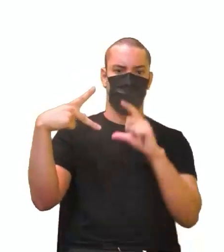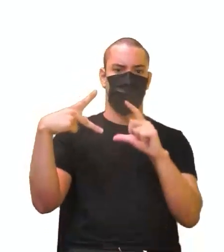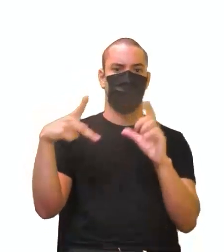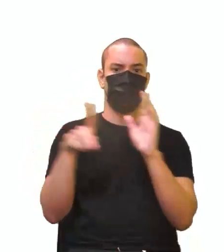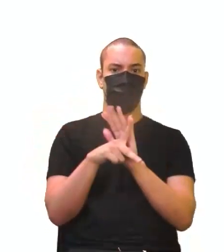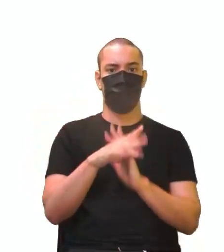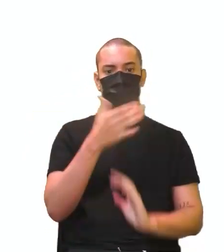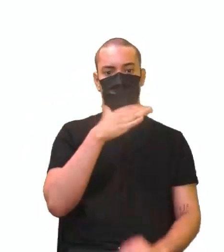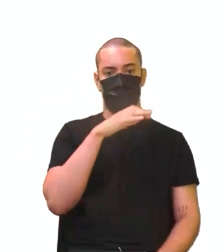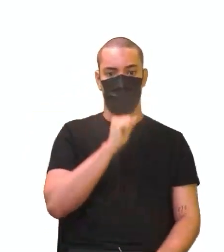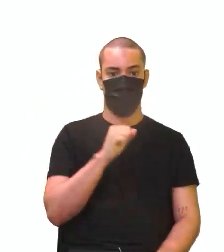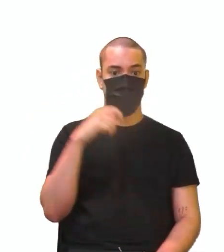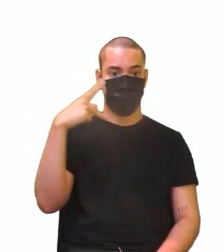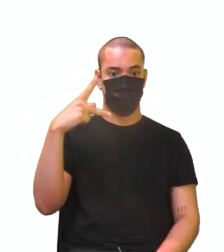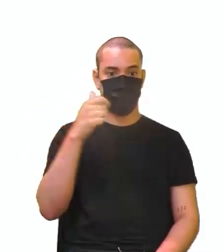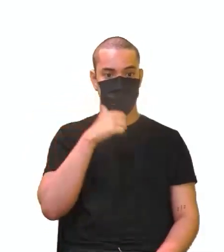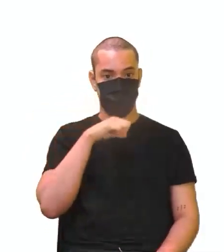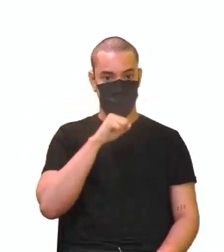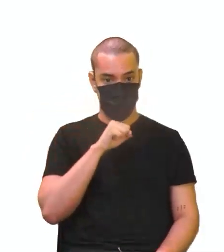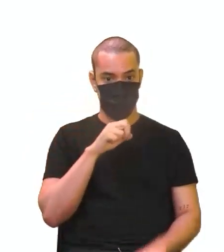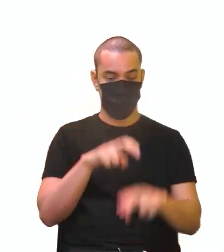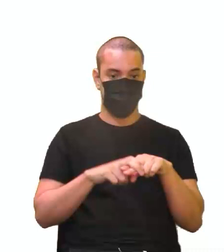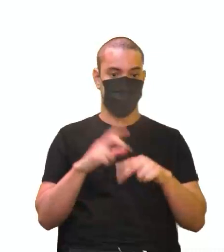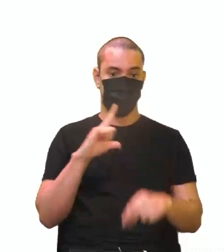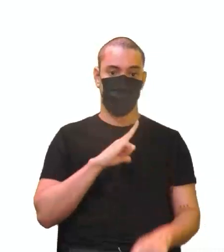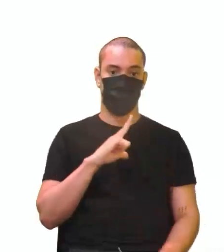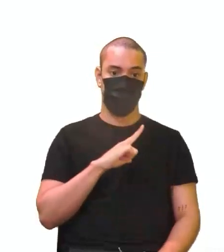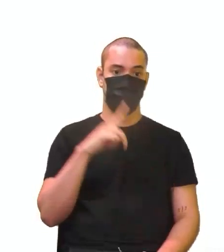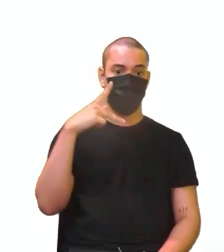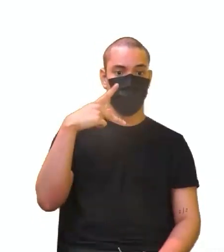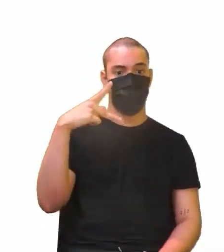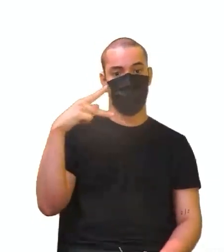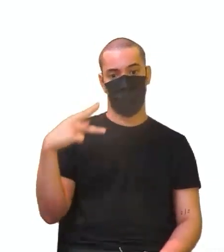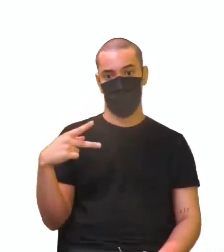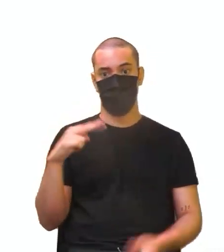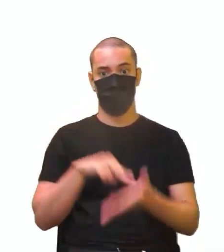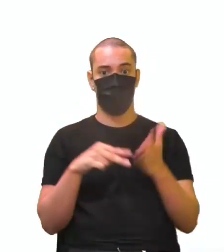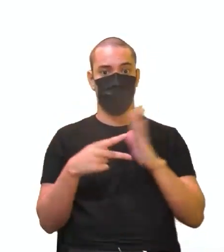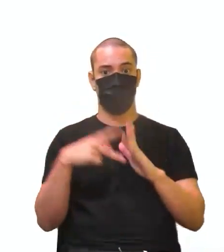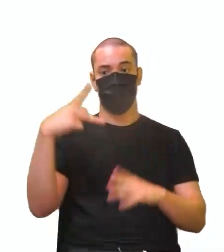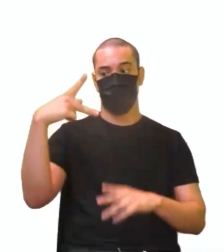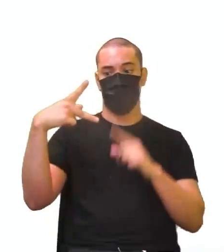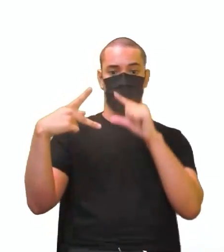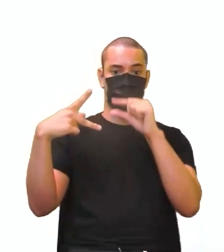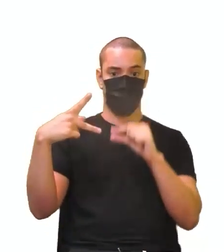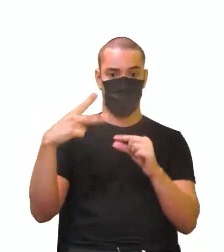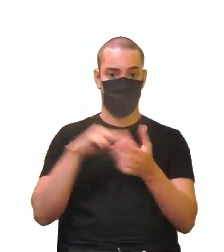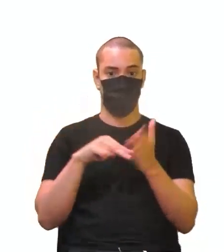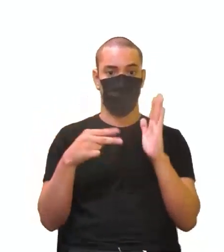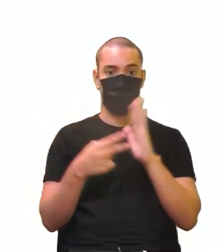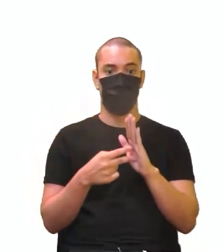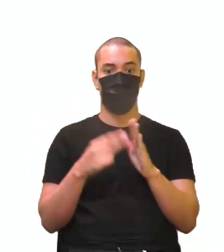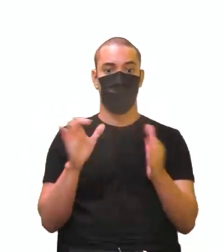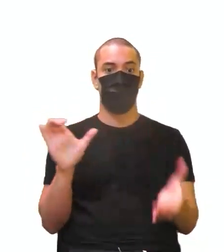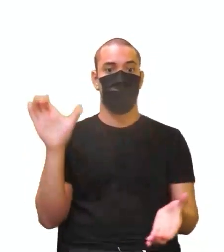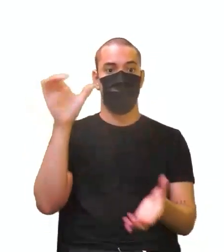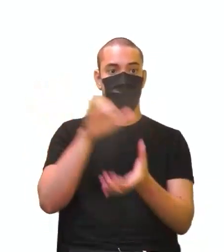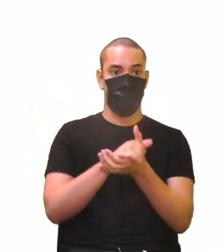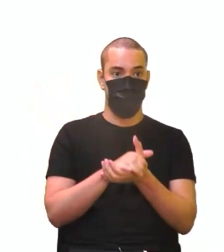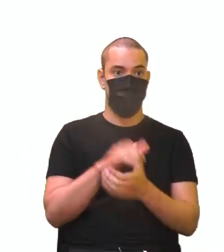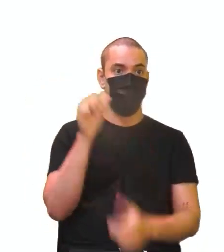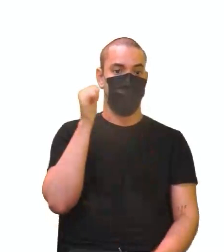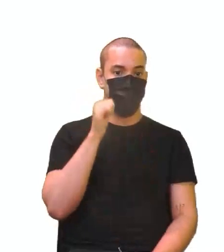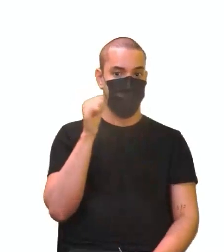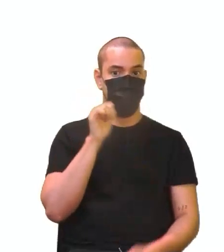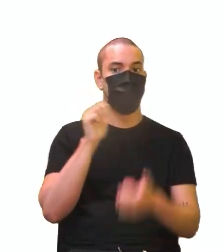E o Pzinho vem da mãe. Então, eu posso afirmar que ele é heterozigoto, tá? E esse indivíduo casou com a mulher, lá